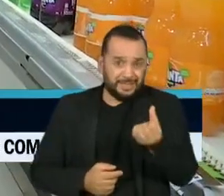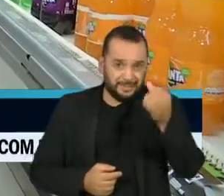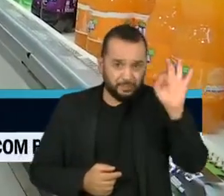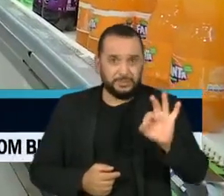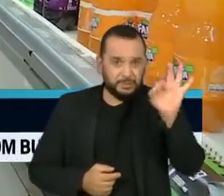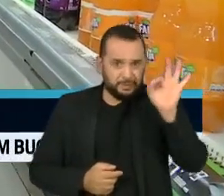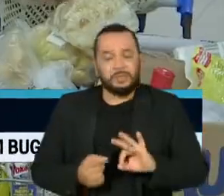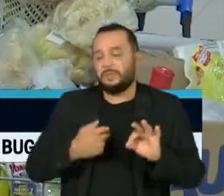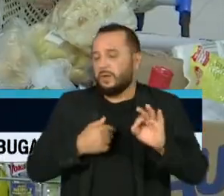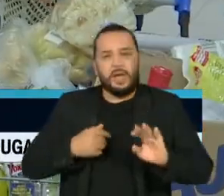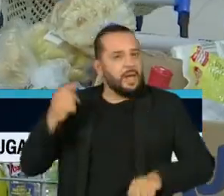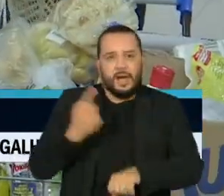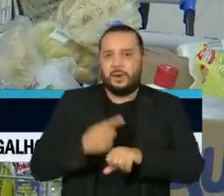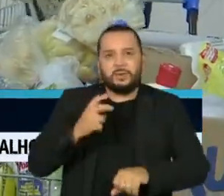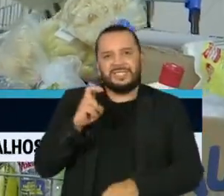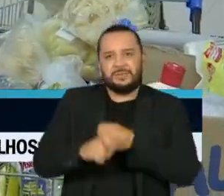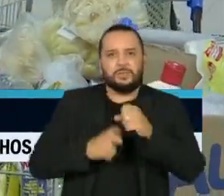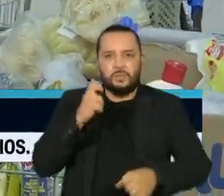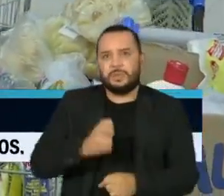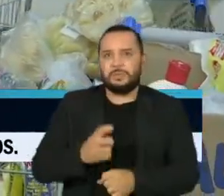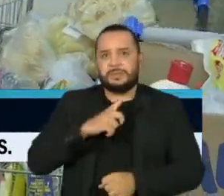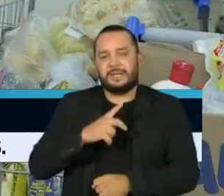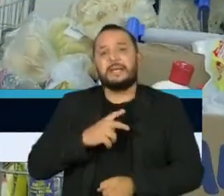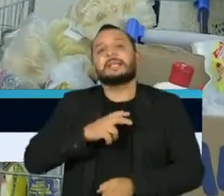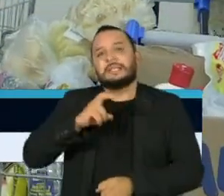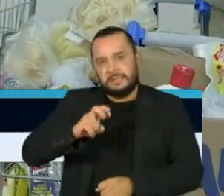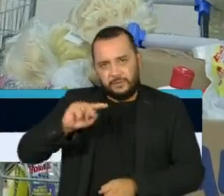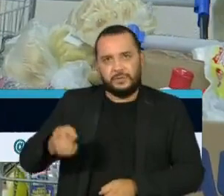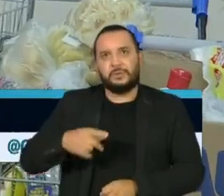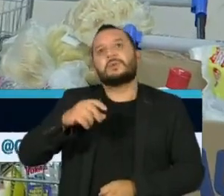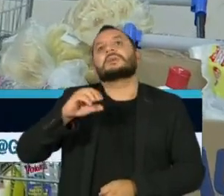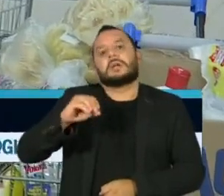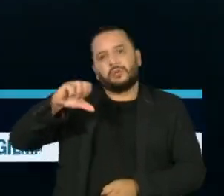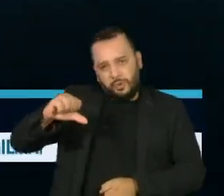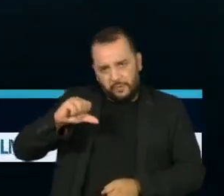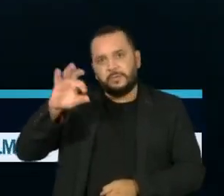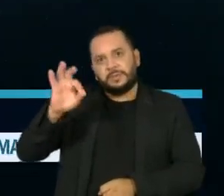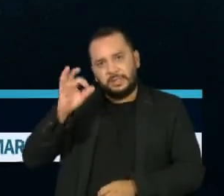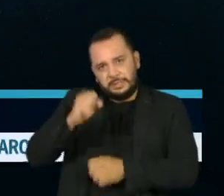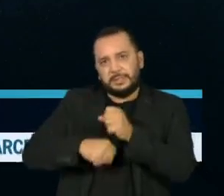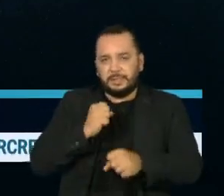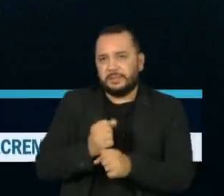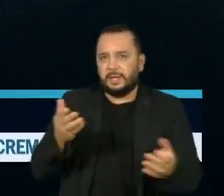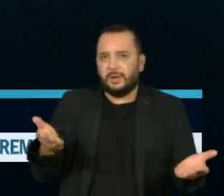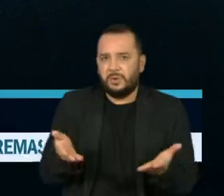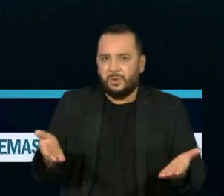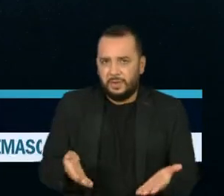últimos 5 anos, e está previsto em 5,09% este ano.